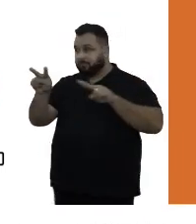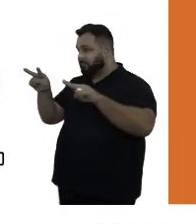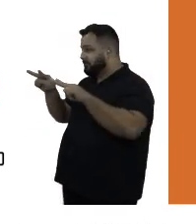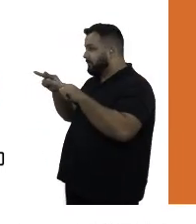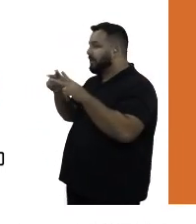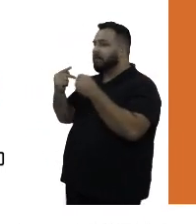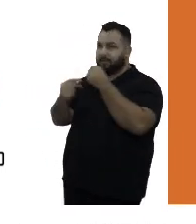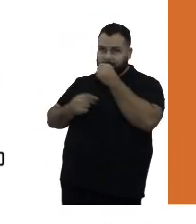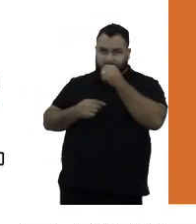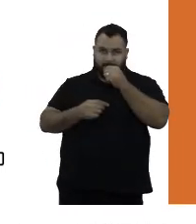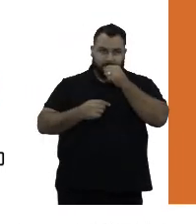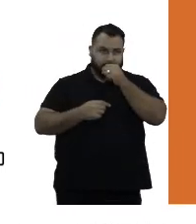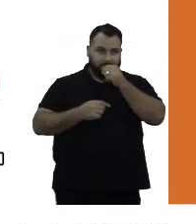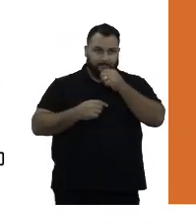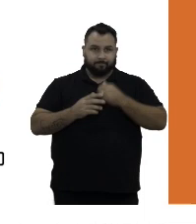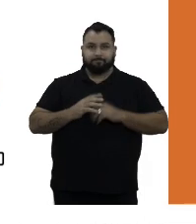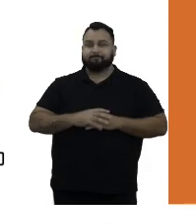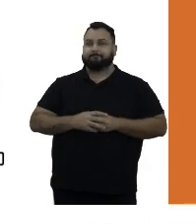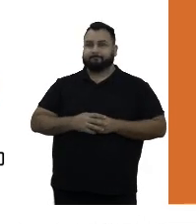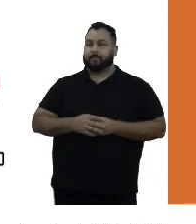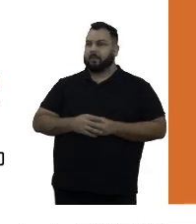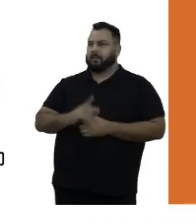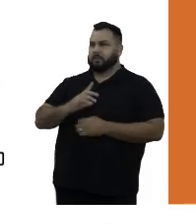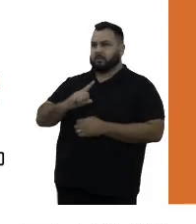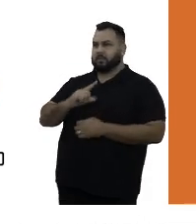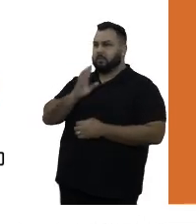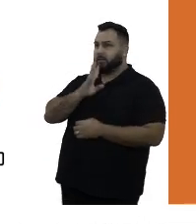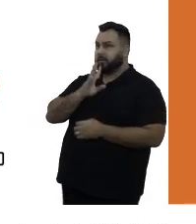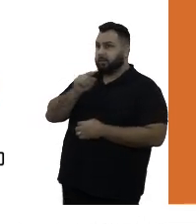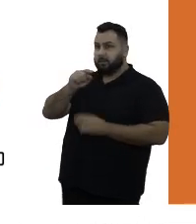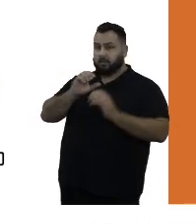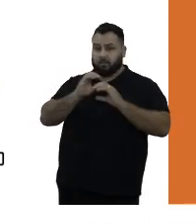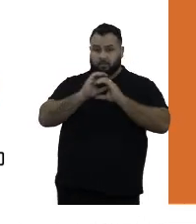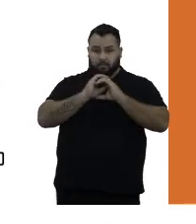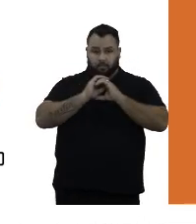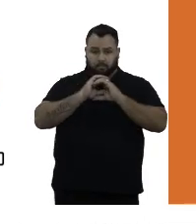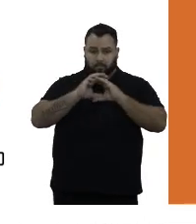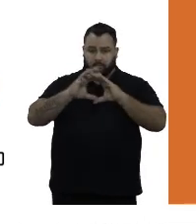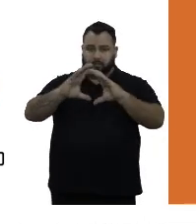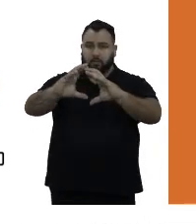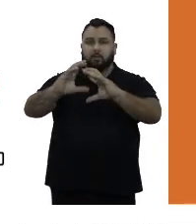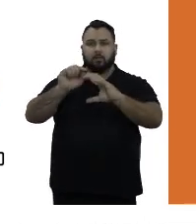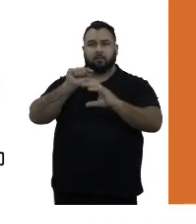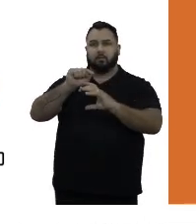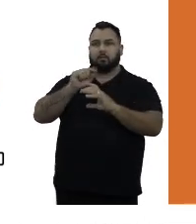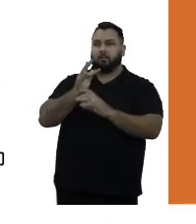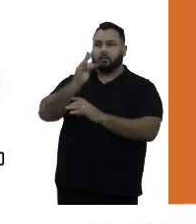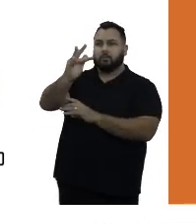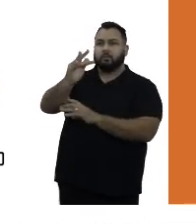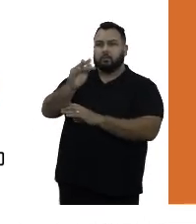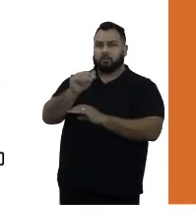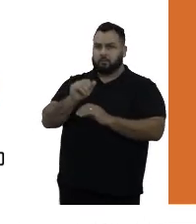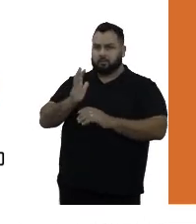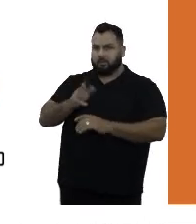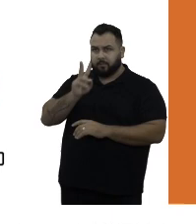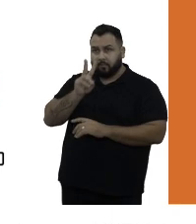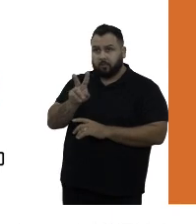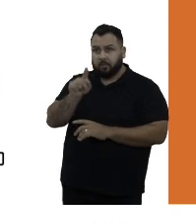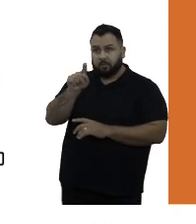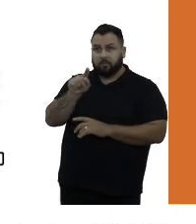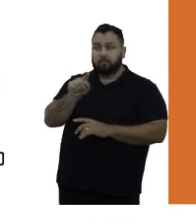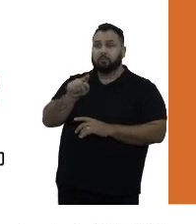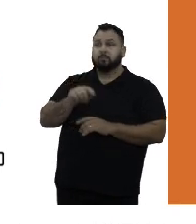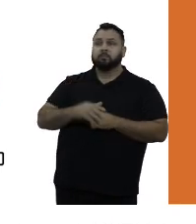tudo mais. Alguém aqui já tinha conhecimento desse Cone de Futuros? Levanta a mão. Alguém já tinha visto?